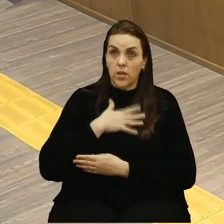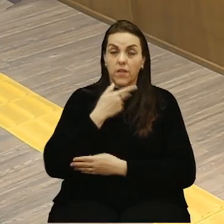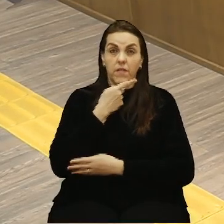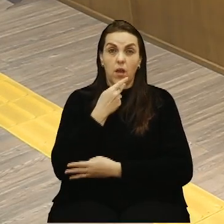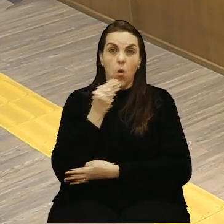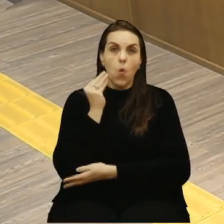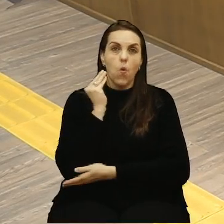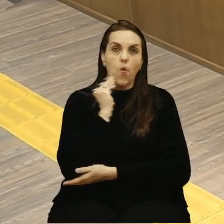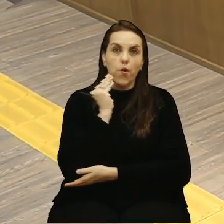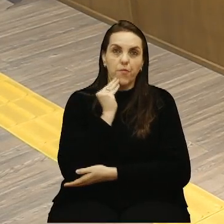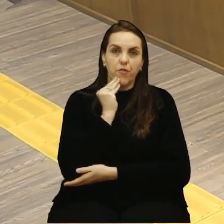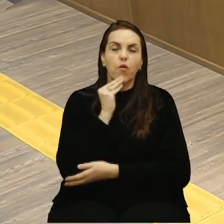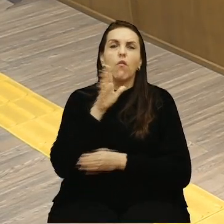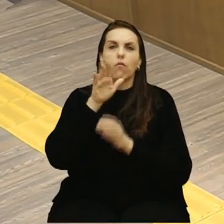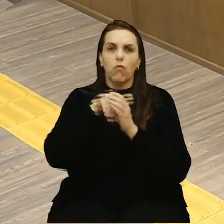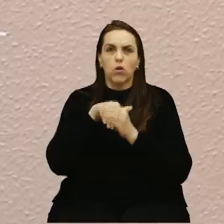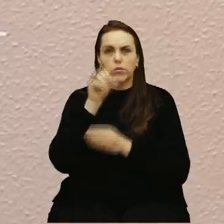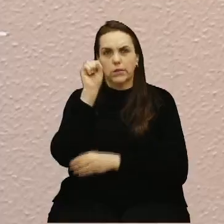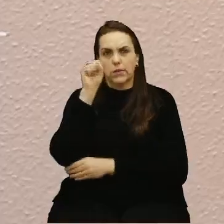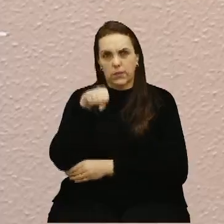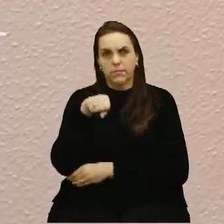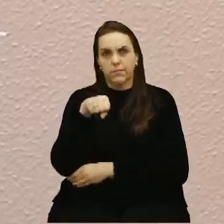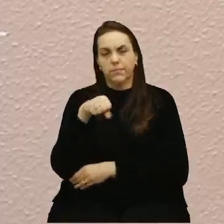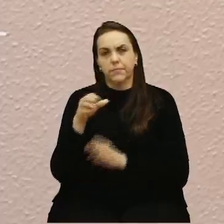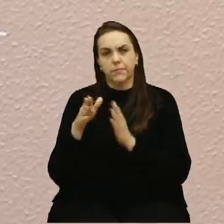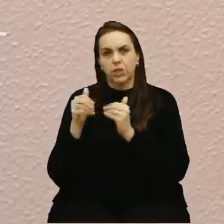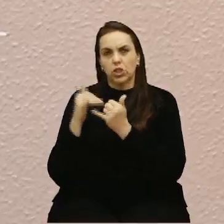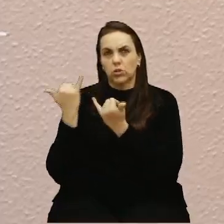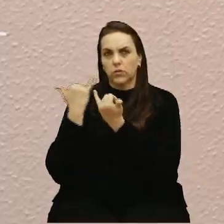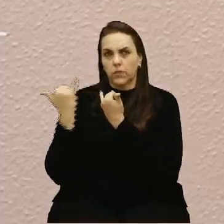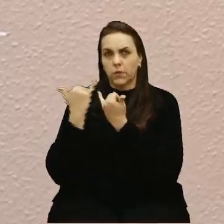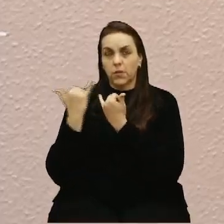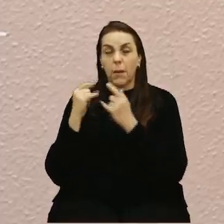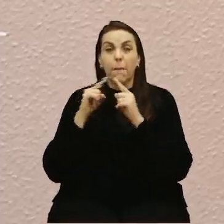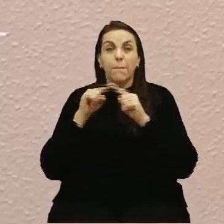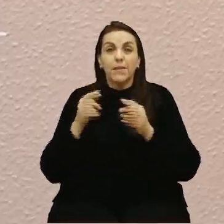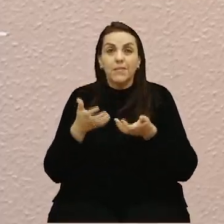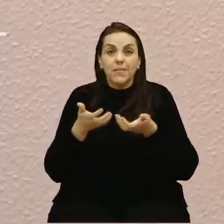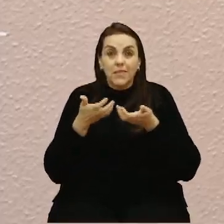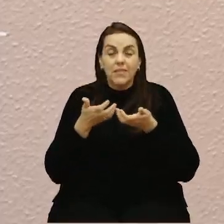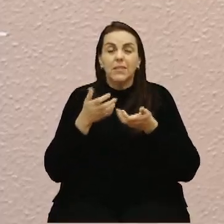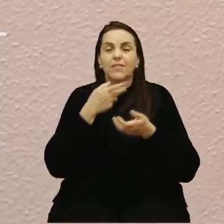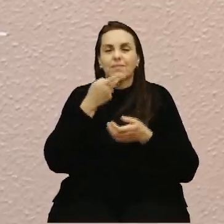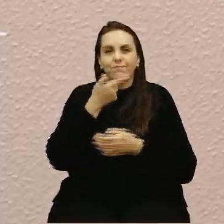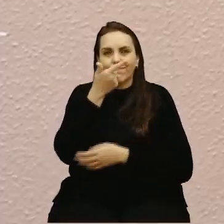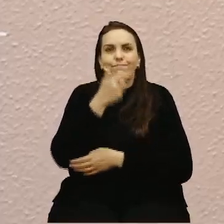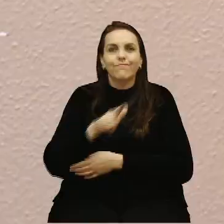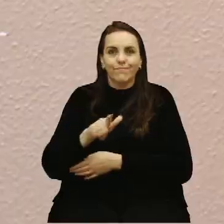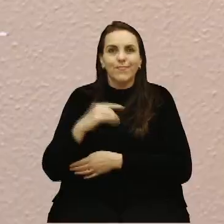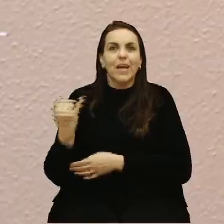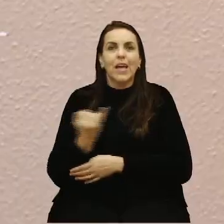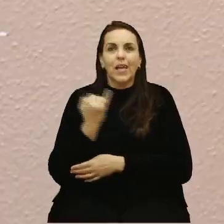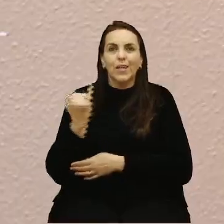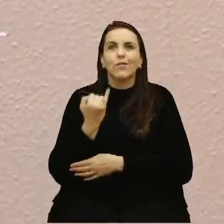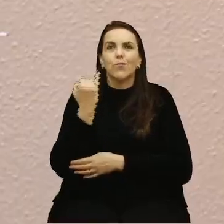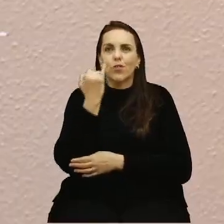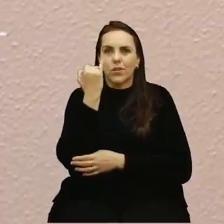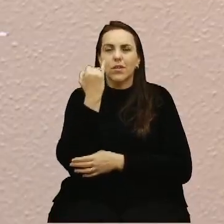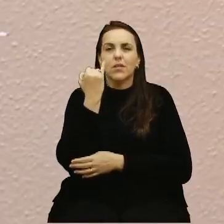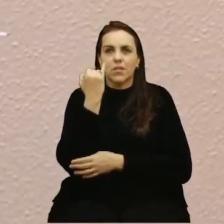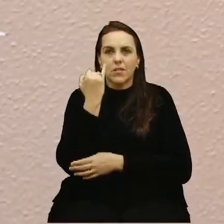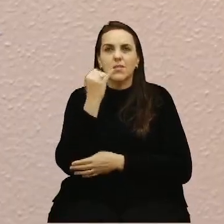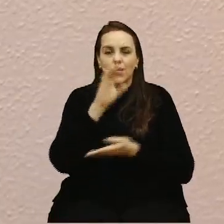que votaremos sim, que voto sim para esse pedido de informações, mas queria aqui reforçar a importância do fortalecimento dos